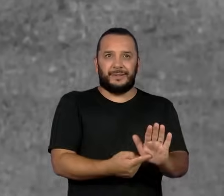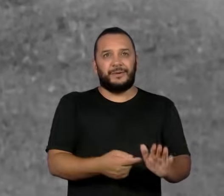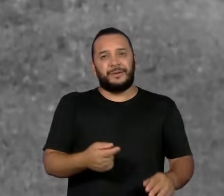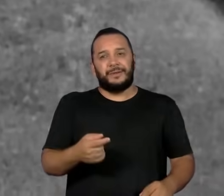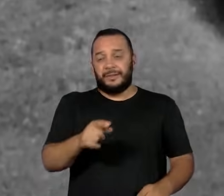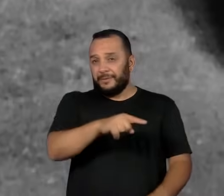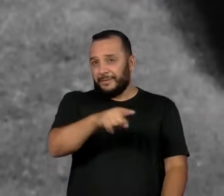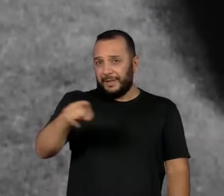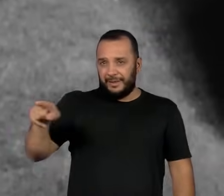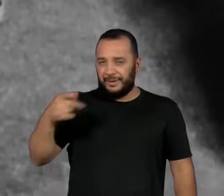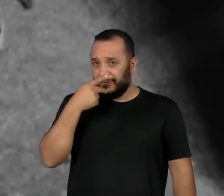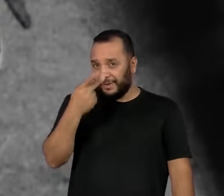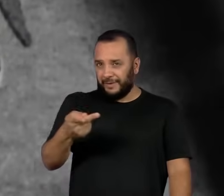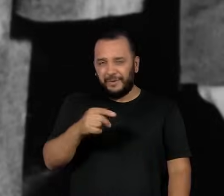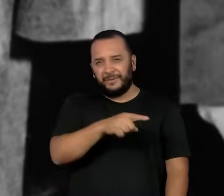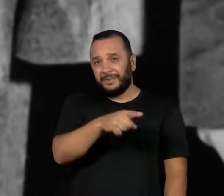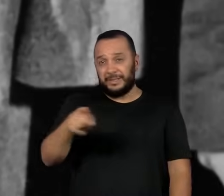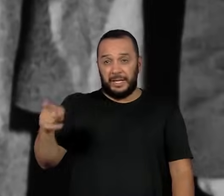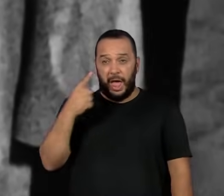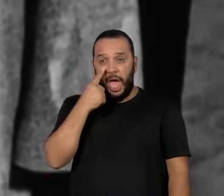emocionar.